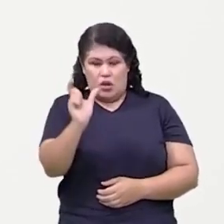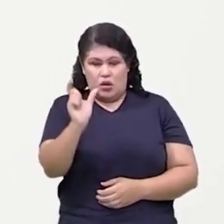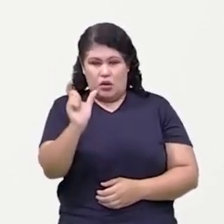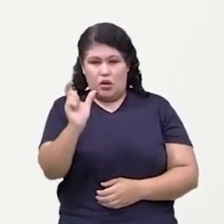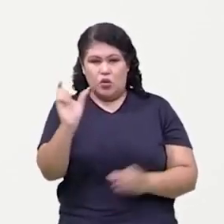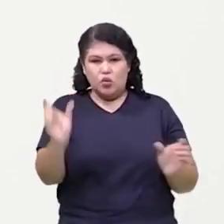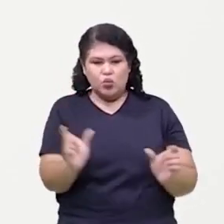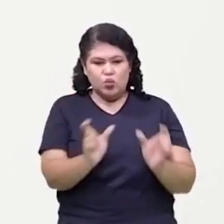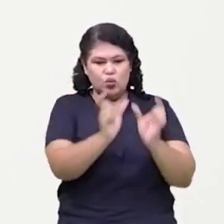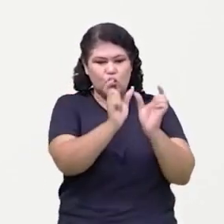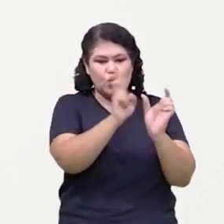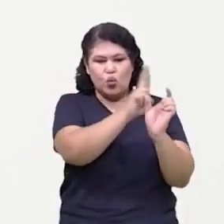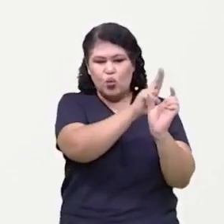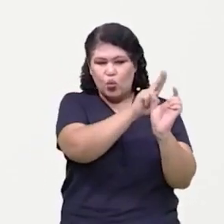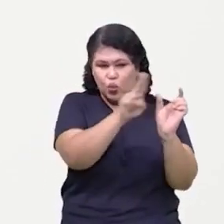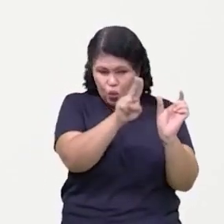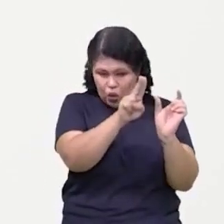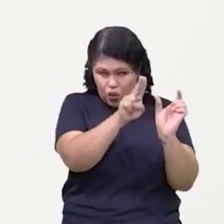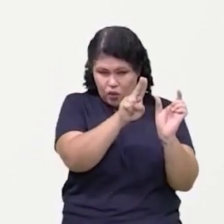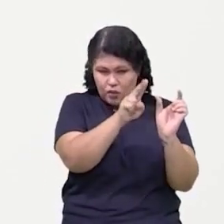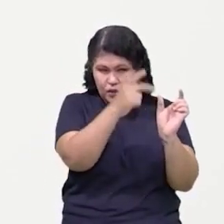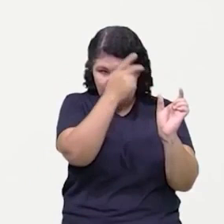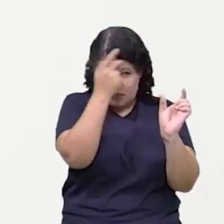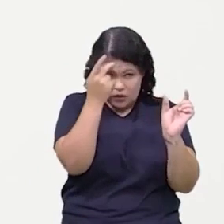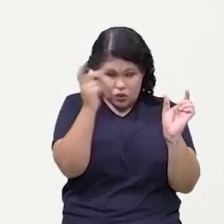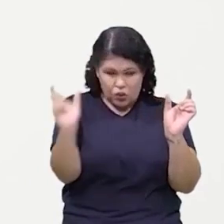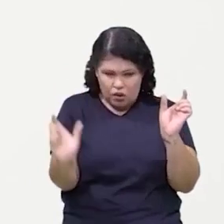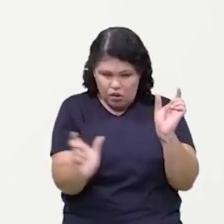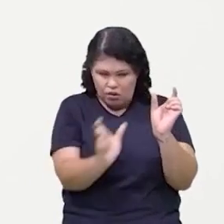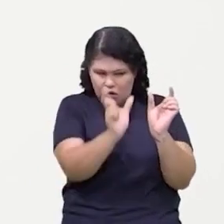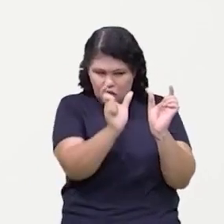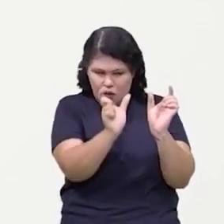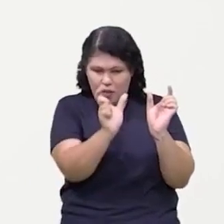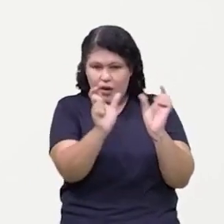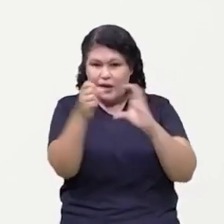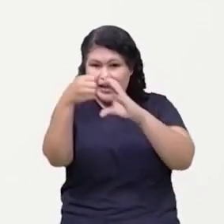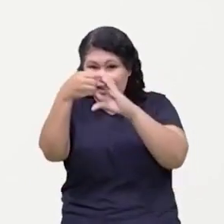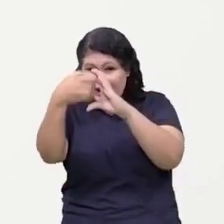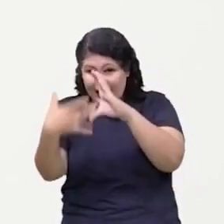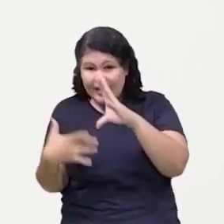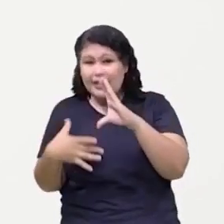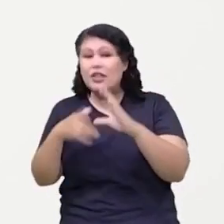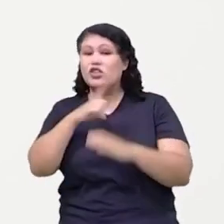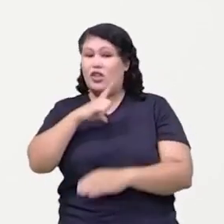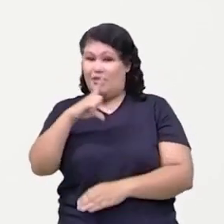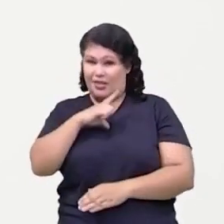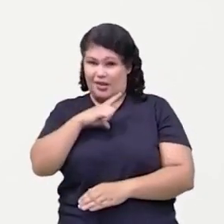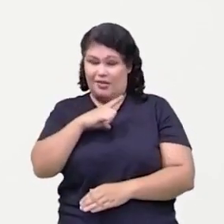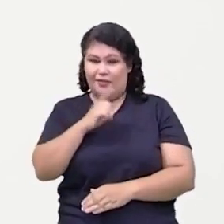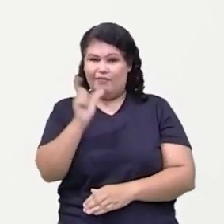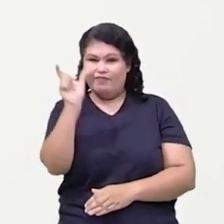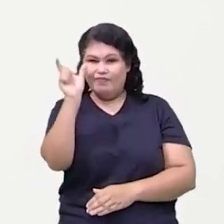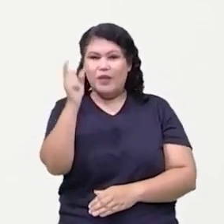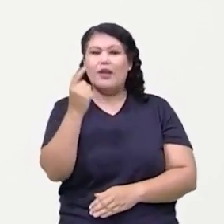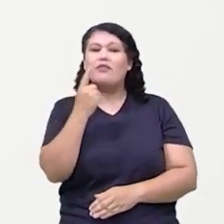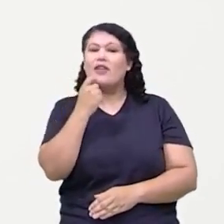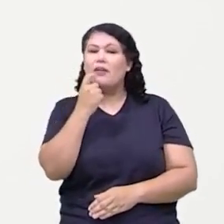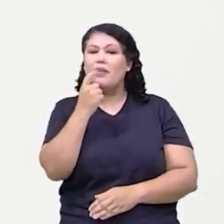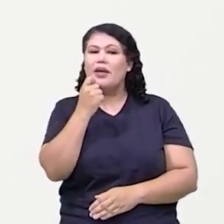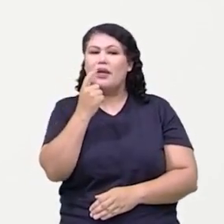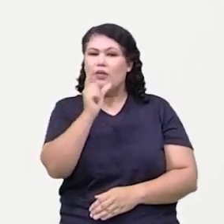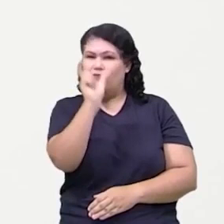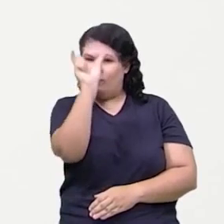se junta a outro nome para caracterizá-lo ou determinar.